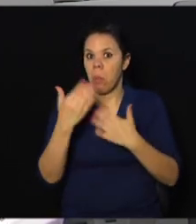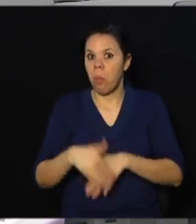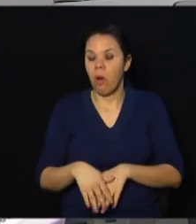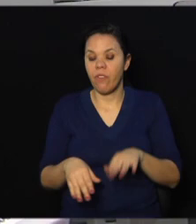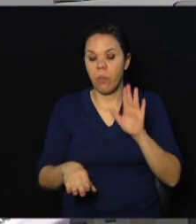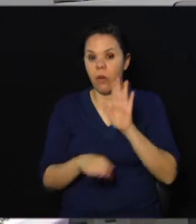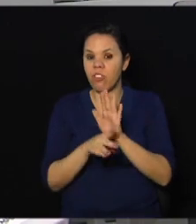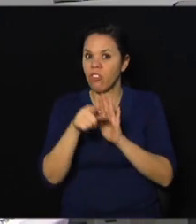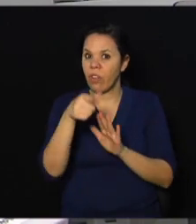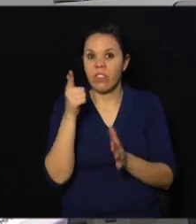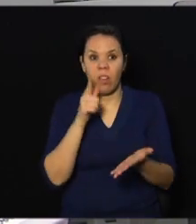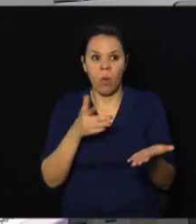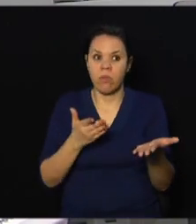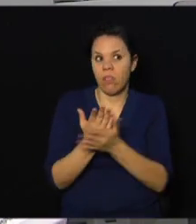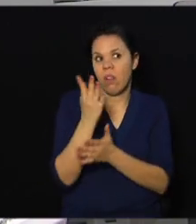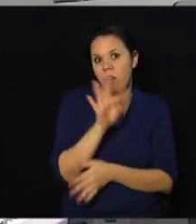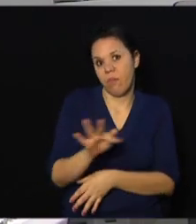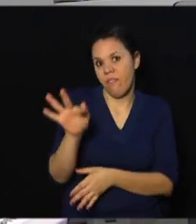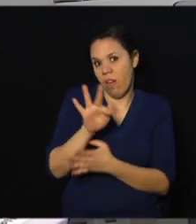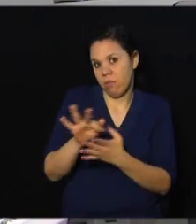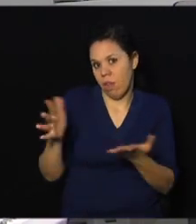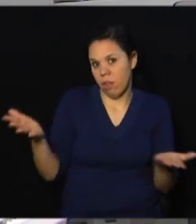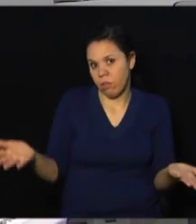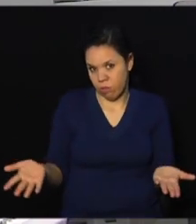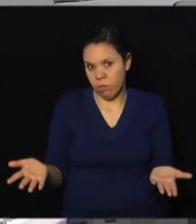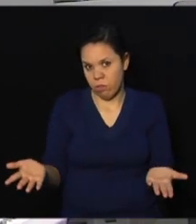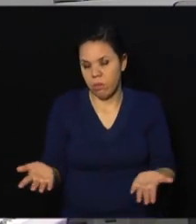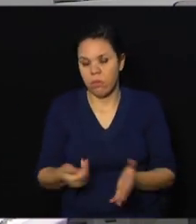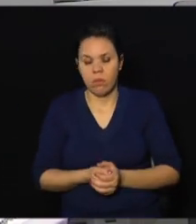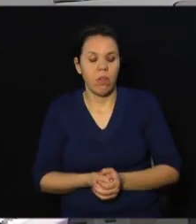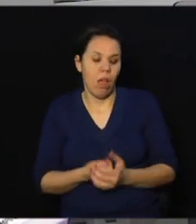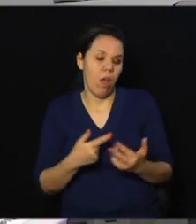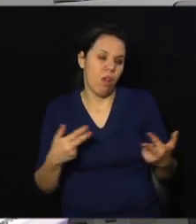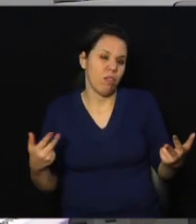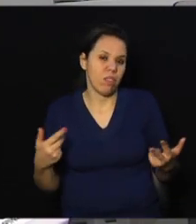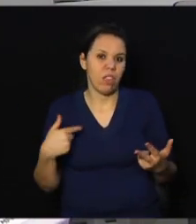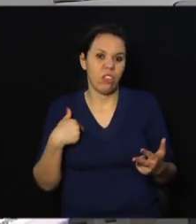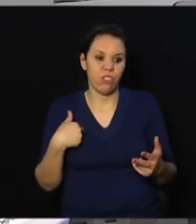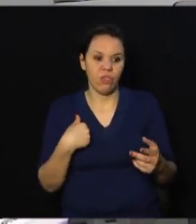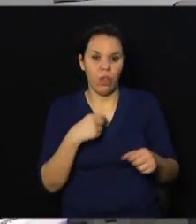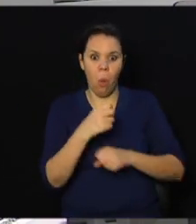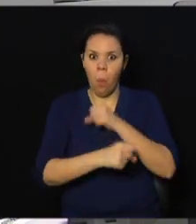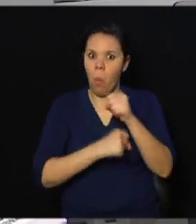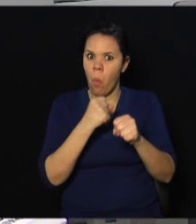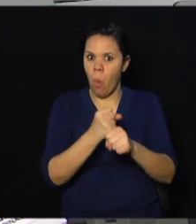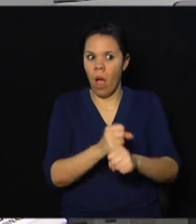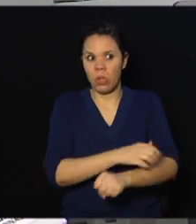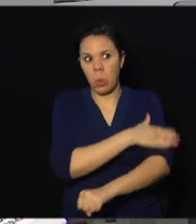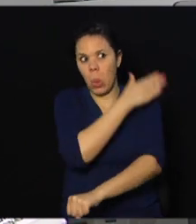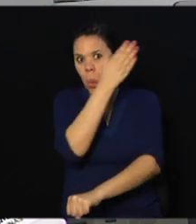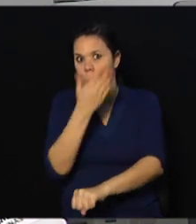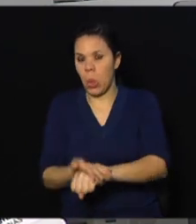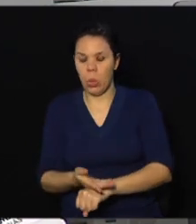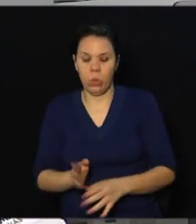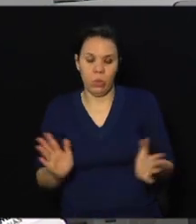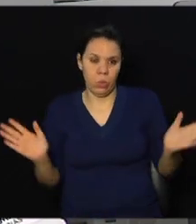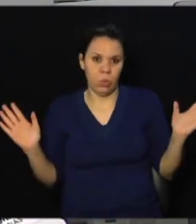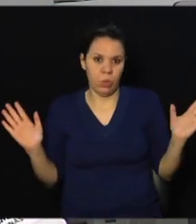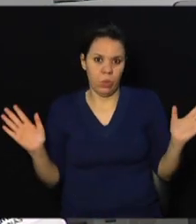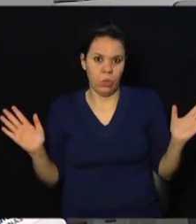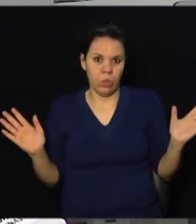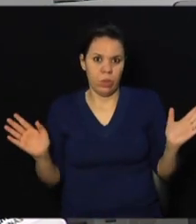definindo a entrada na universidade. Então é algo que a gente carrega o ano inteiro. O emocional, ele